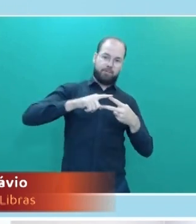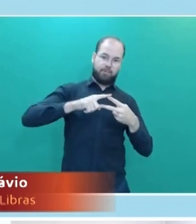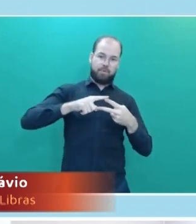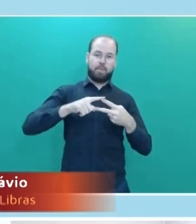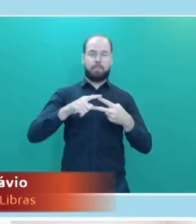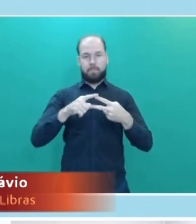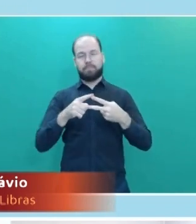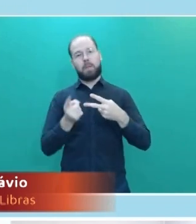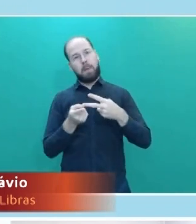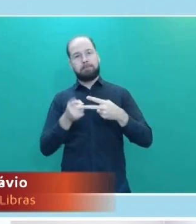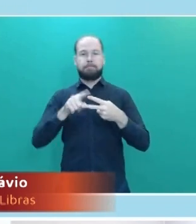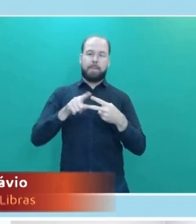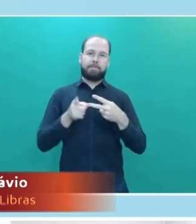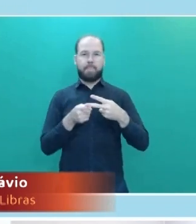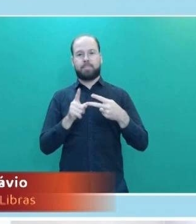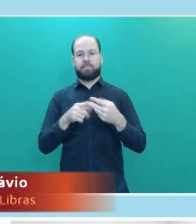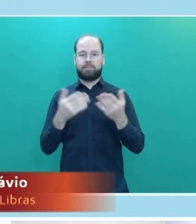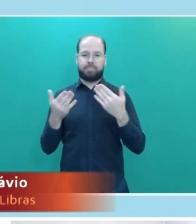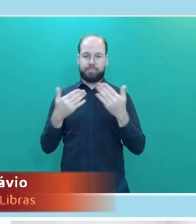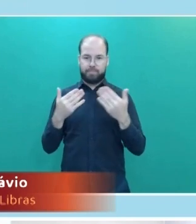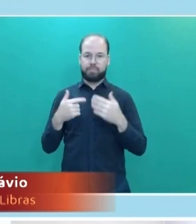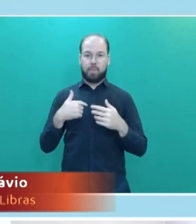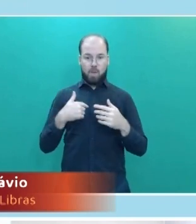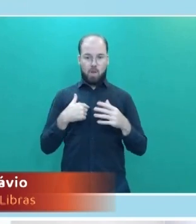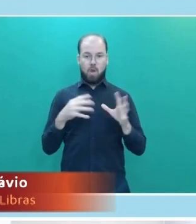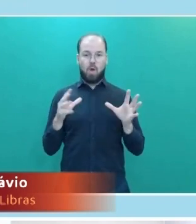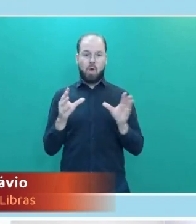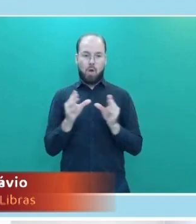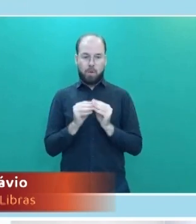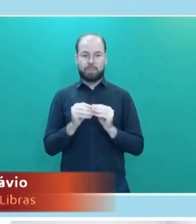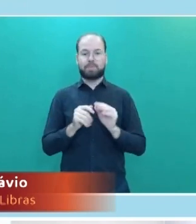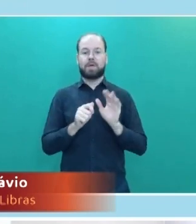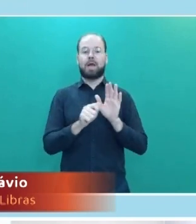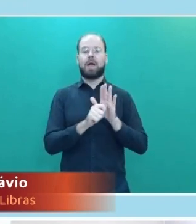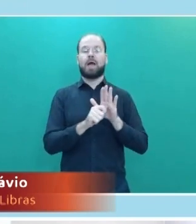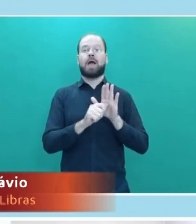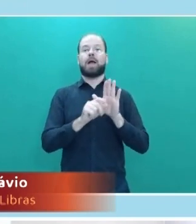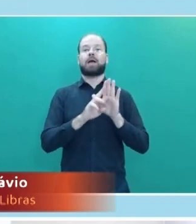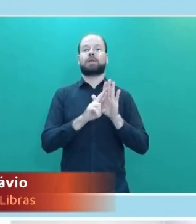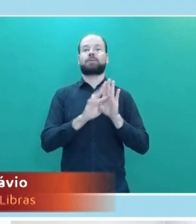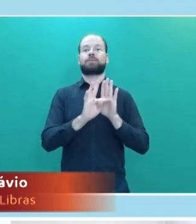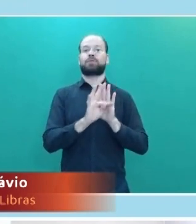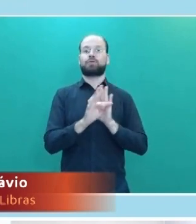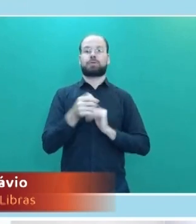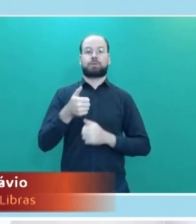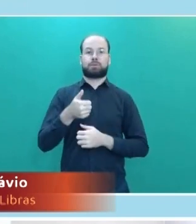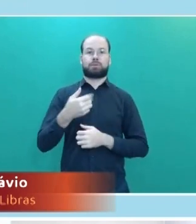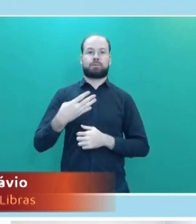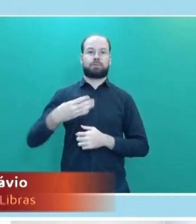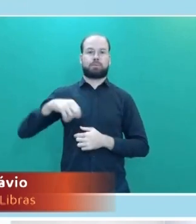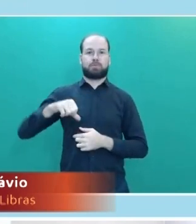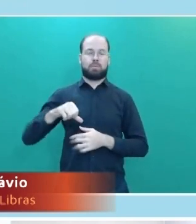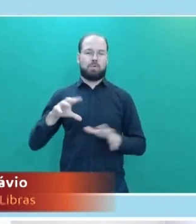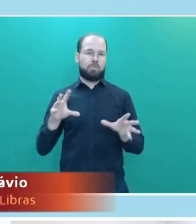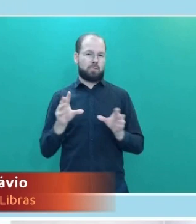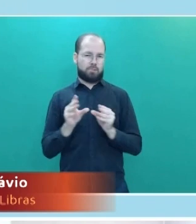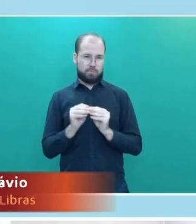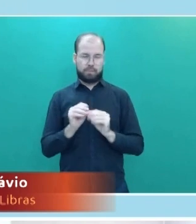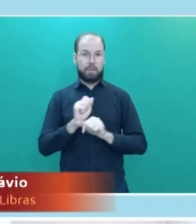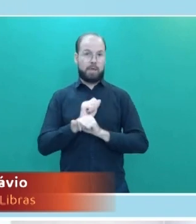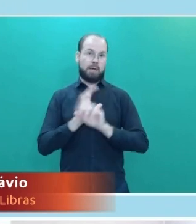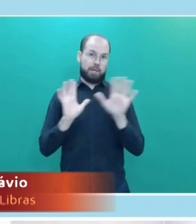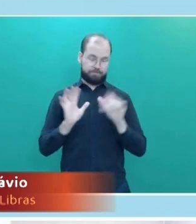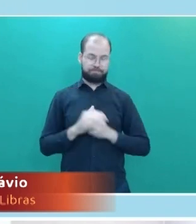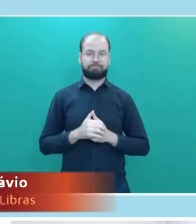tudo isso eu resumi na lei, no artigo 149, de uma forma bem clara. Uhum. Rosane, você estava destacando que